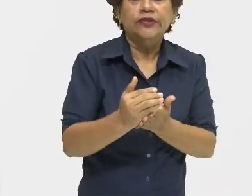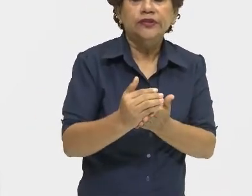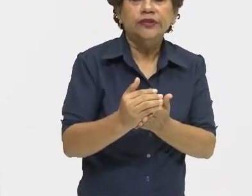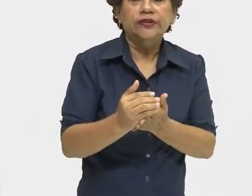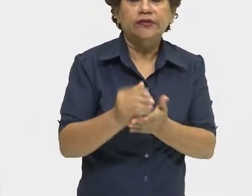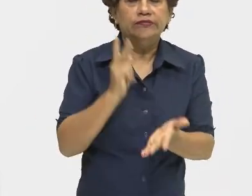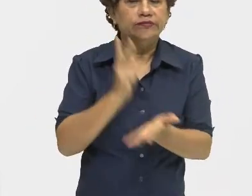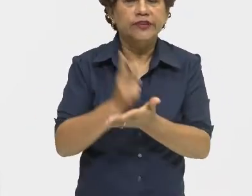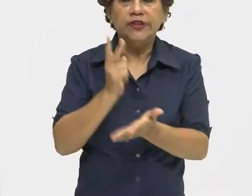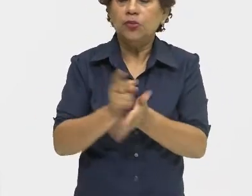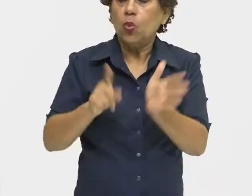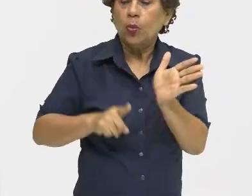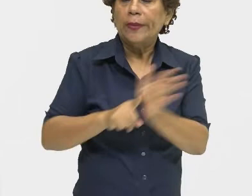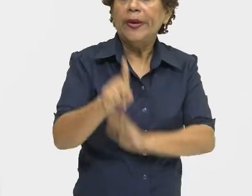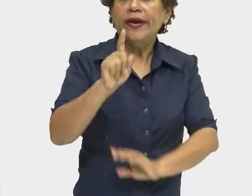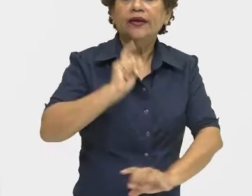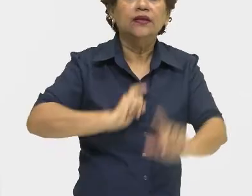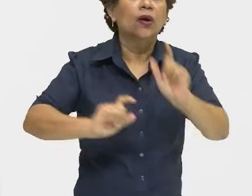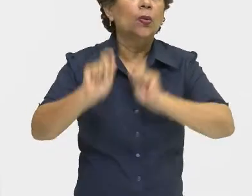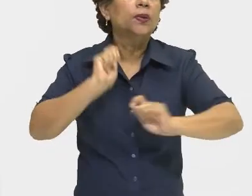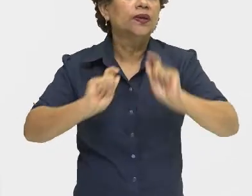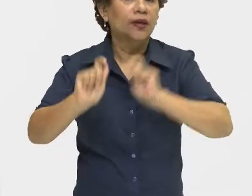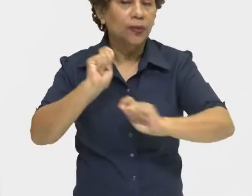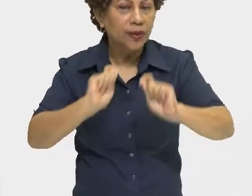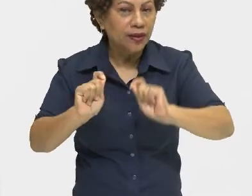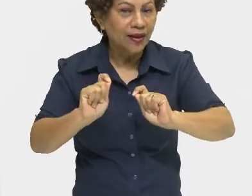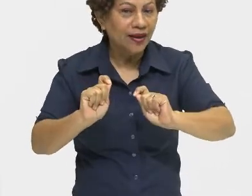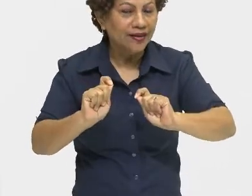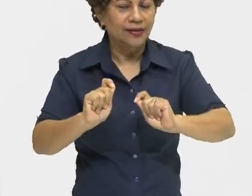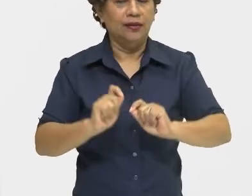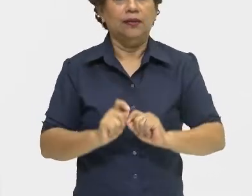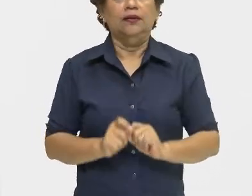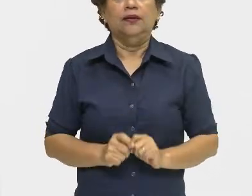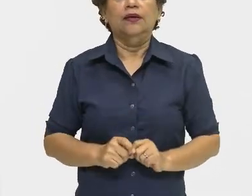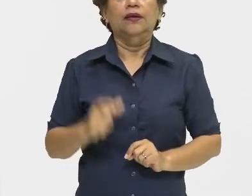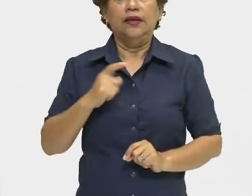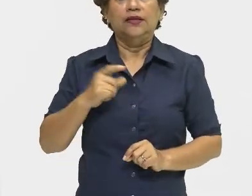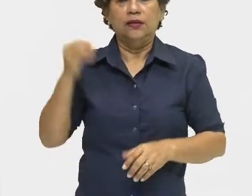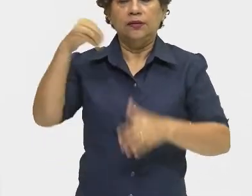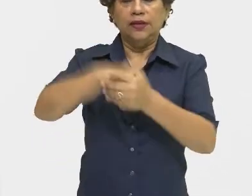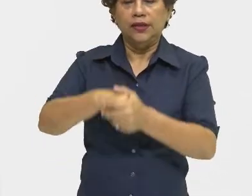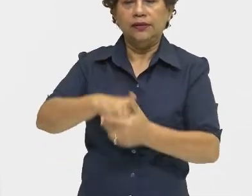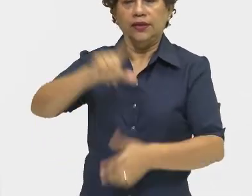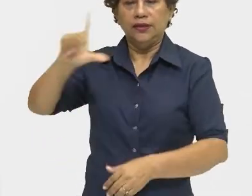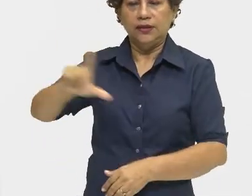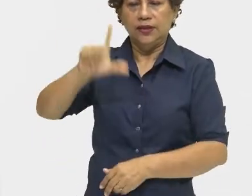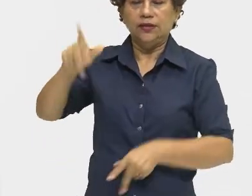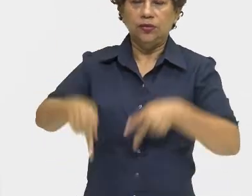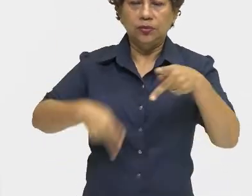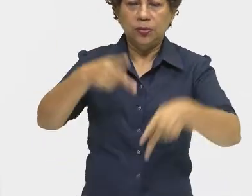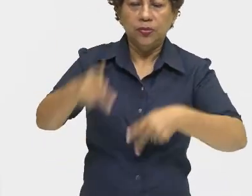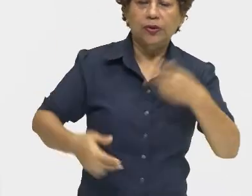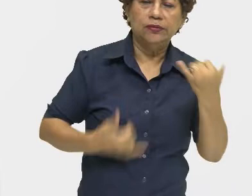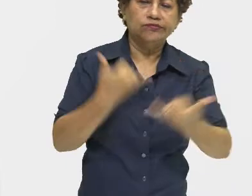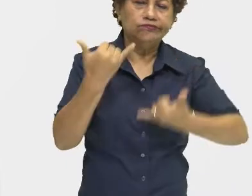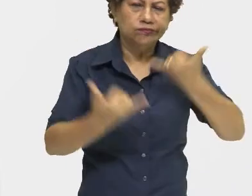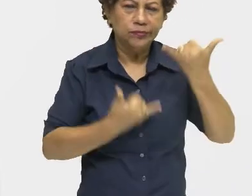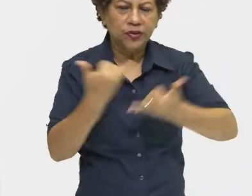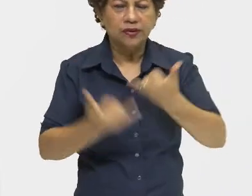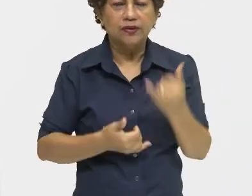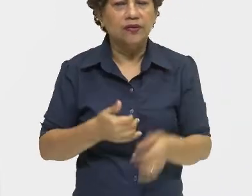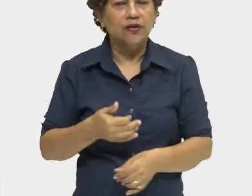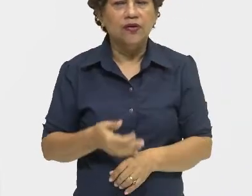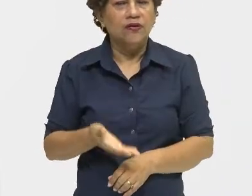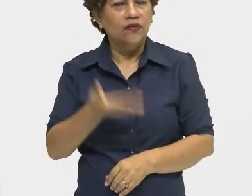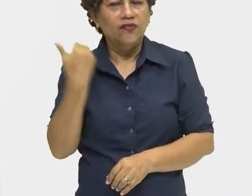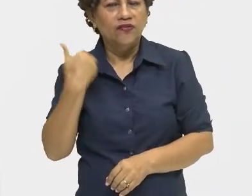tradicionalmente com a pergunta, o que é o que é? Elas fazem parte da literatura popular e das brincadeiras folclóricas. Vamos ver algumas?